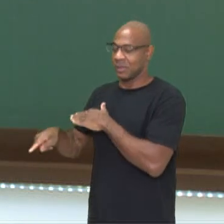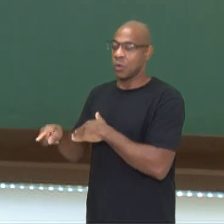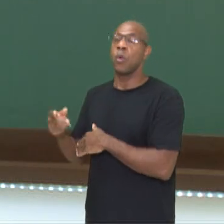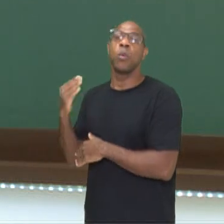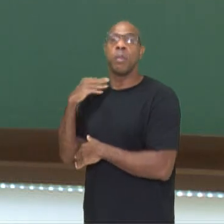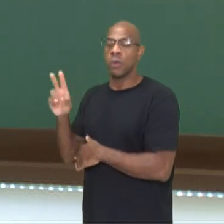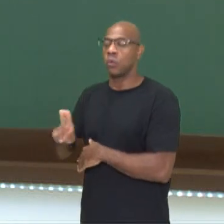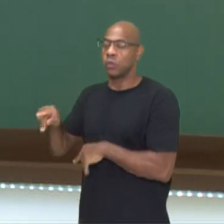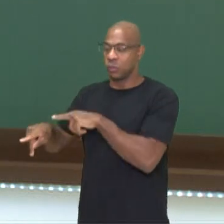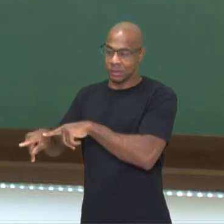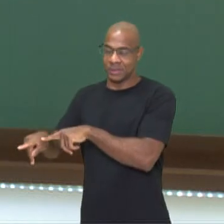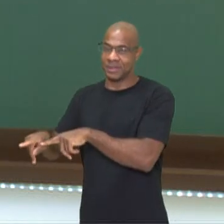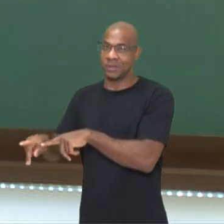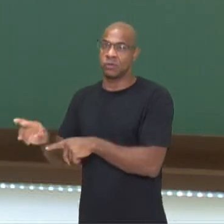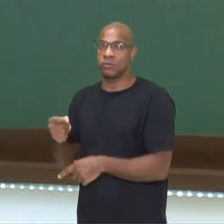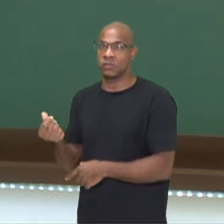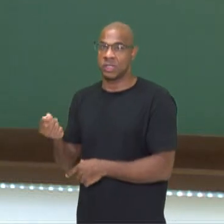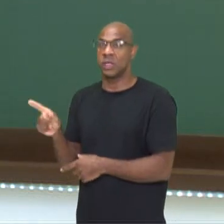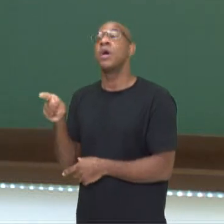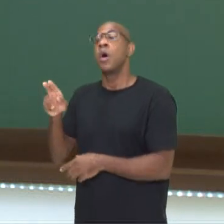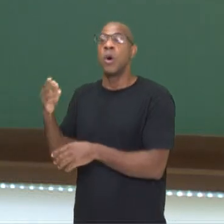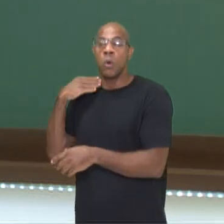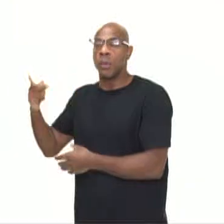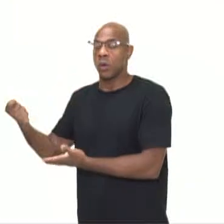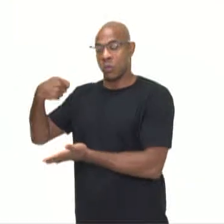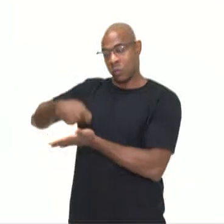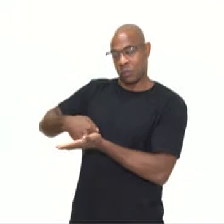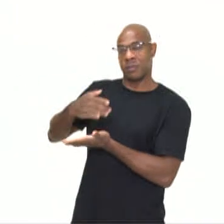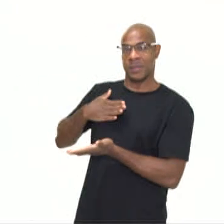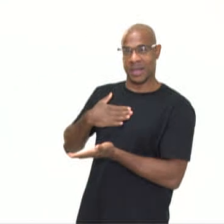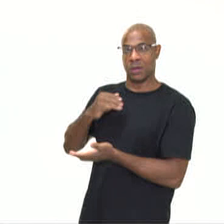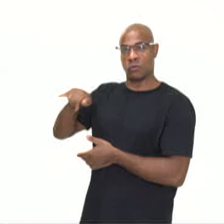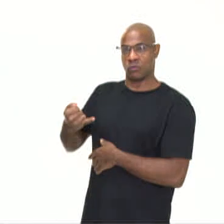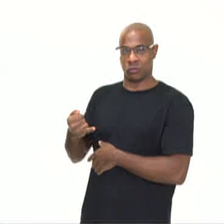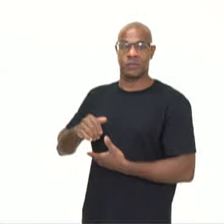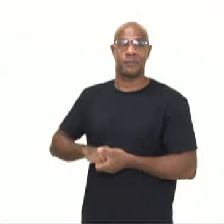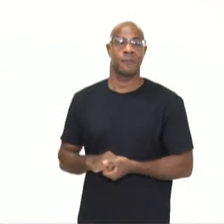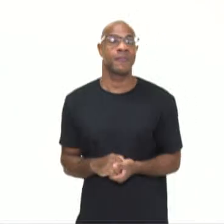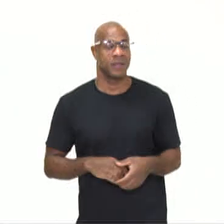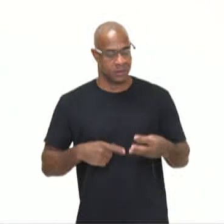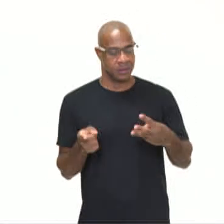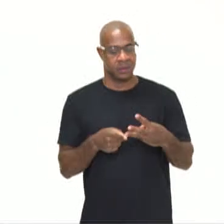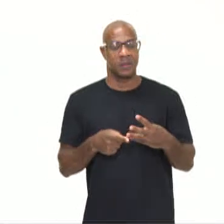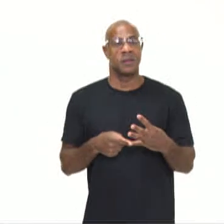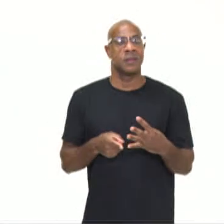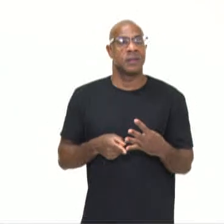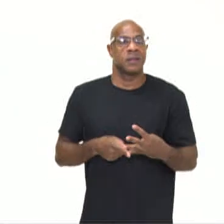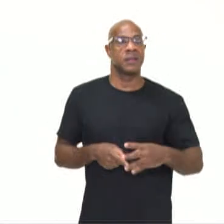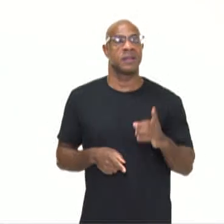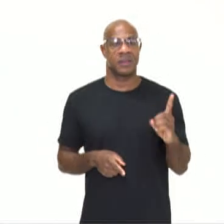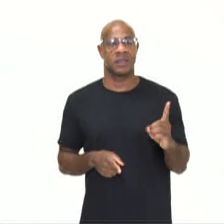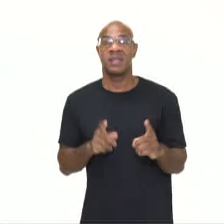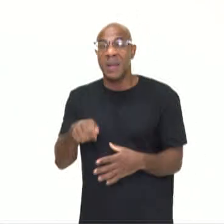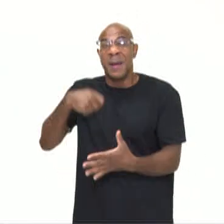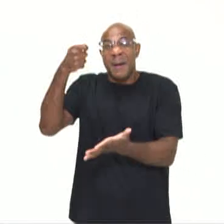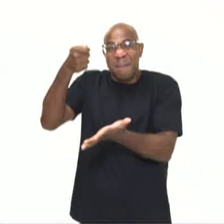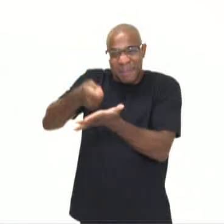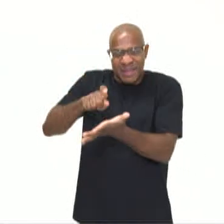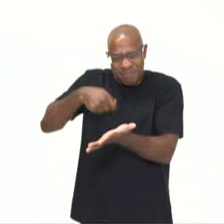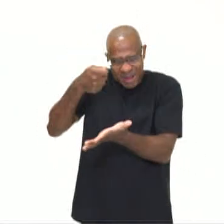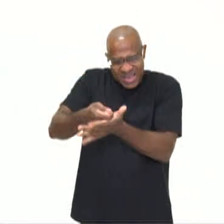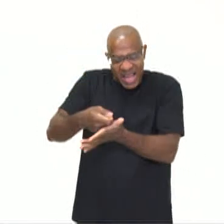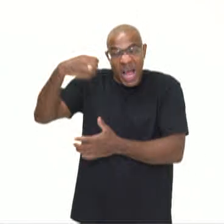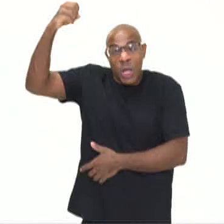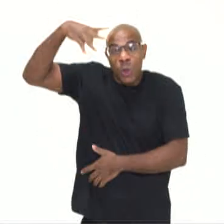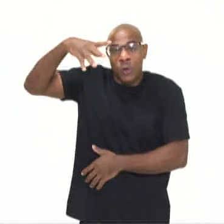pagar juros para a gente. Essa aqui também está correta. E a letra D. Quando pagamos uma conta de luz atrasada, não tem